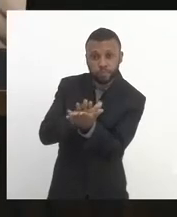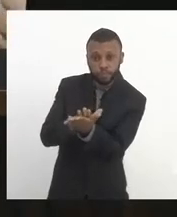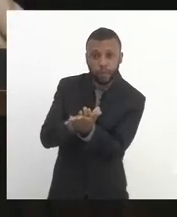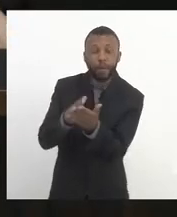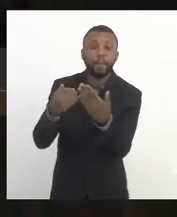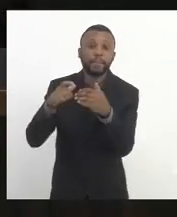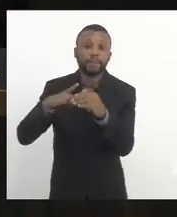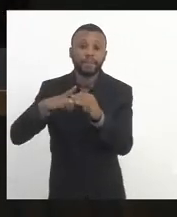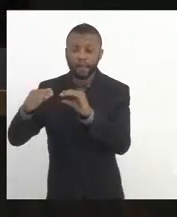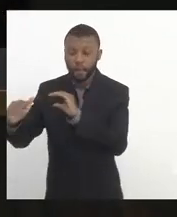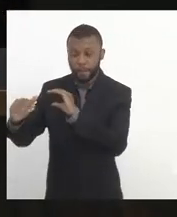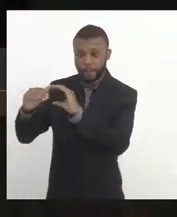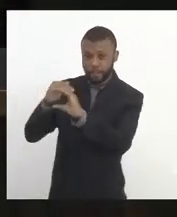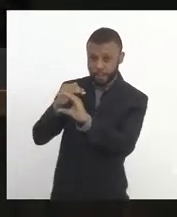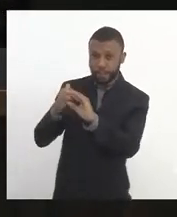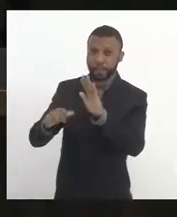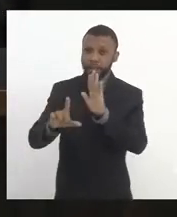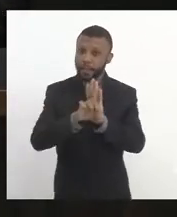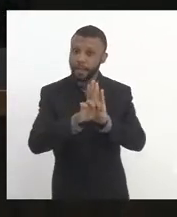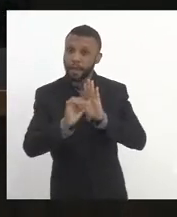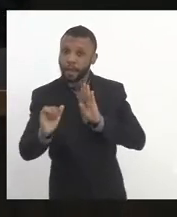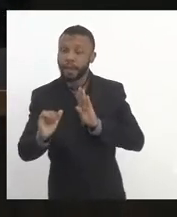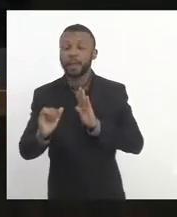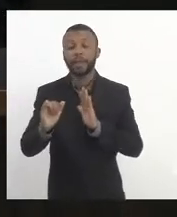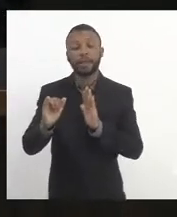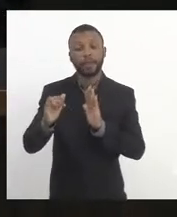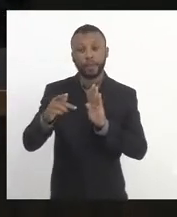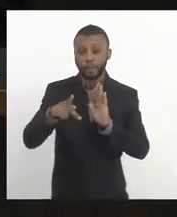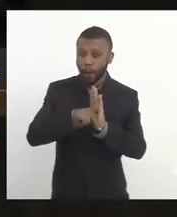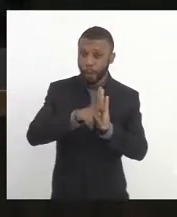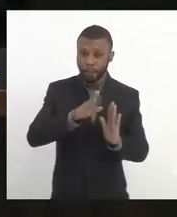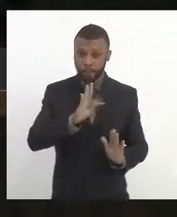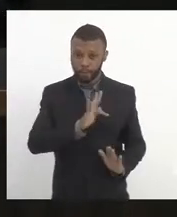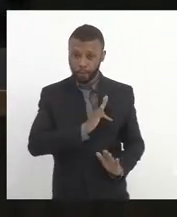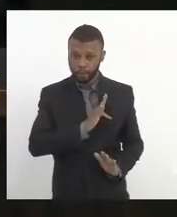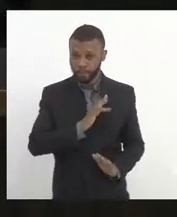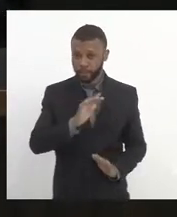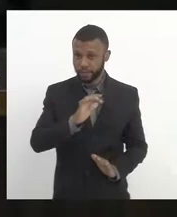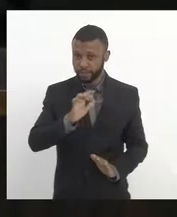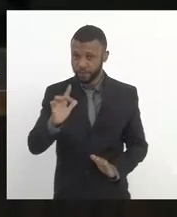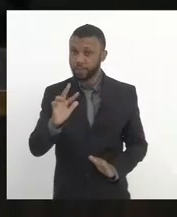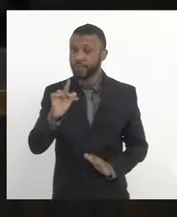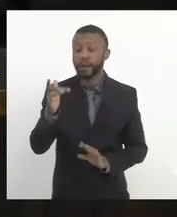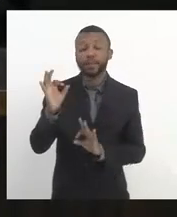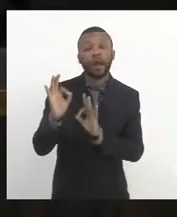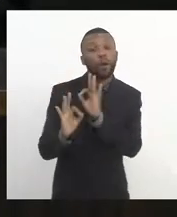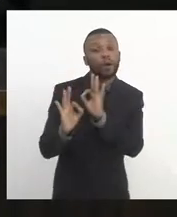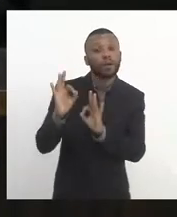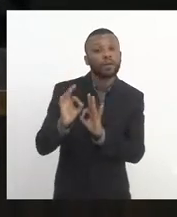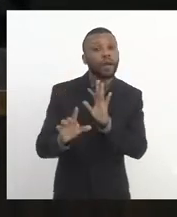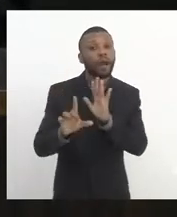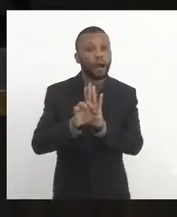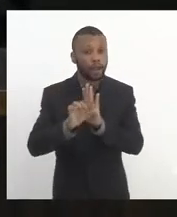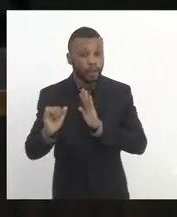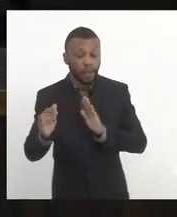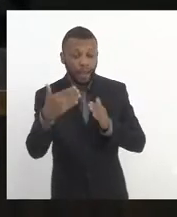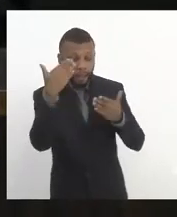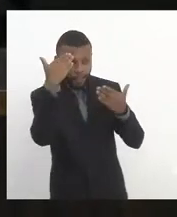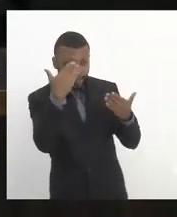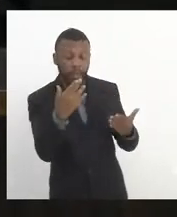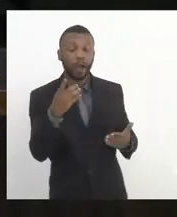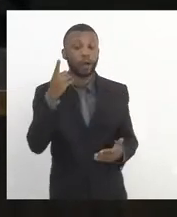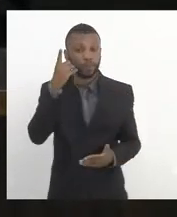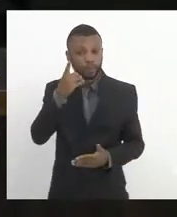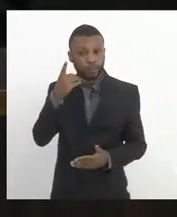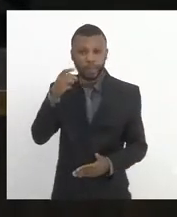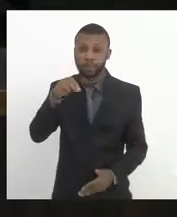a lei orgânica da Polícia Civil. Vamos fazer o projeto de Vossa Excelência, deputado Márcio, agradecer o deputado Márcio Pacheco,